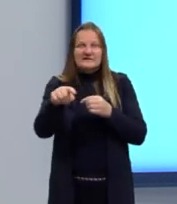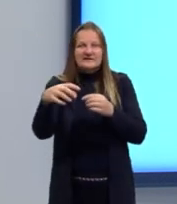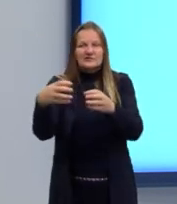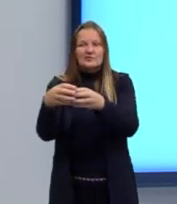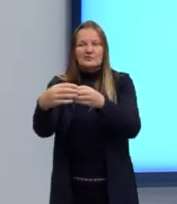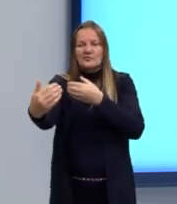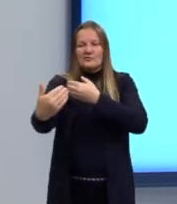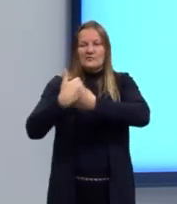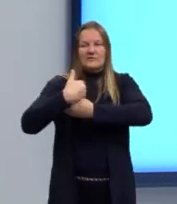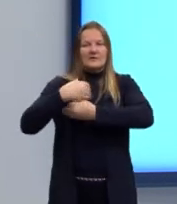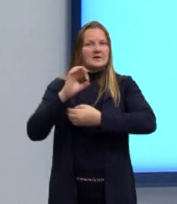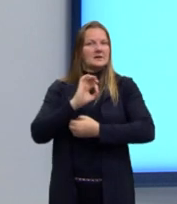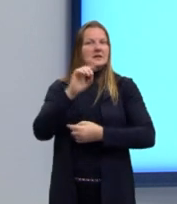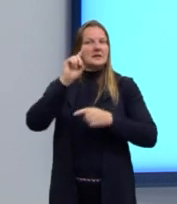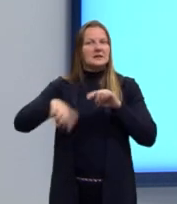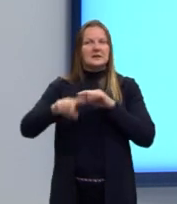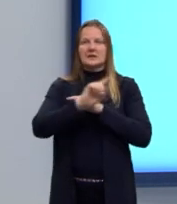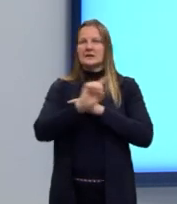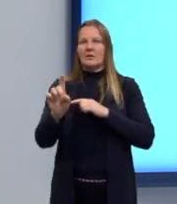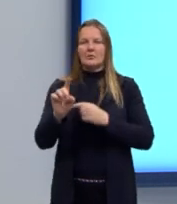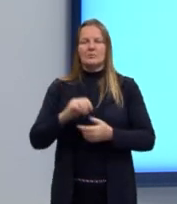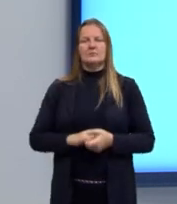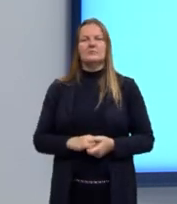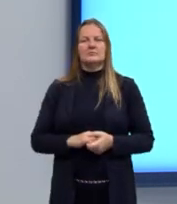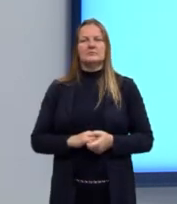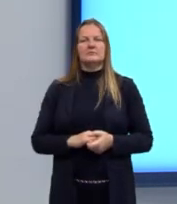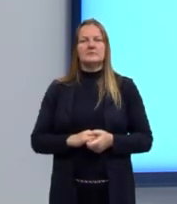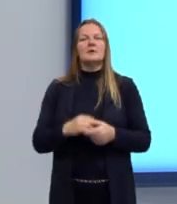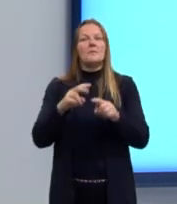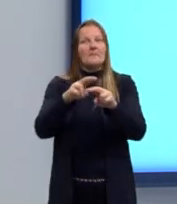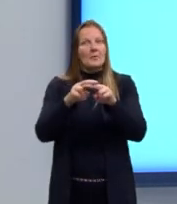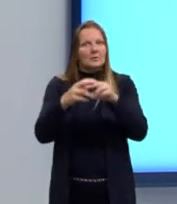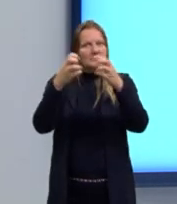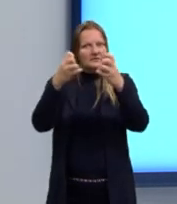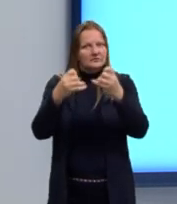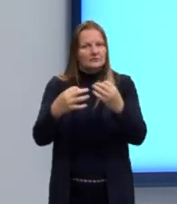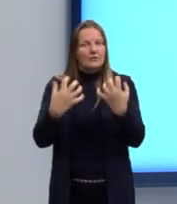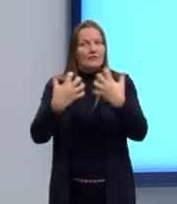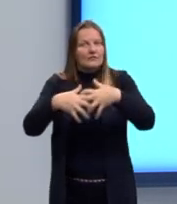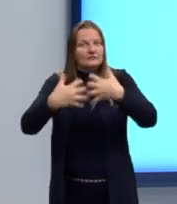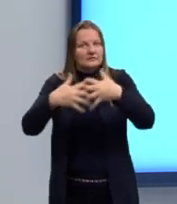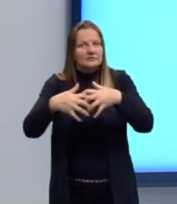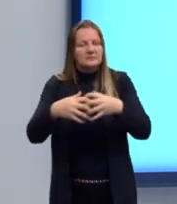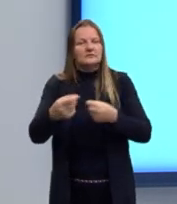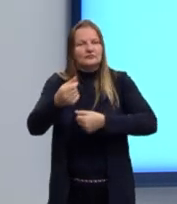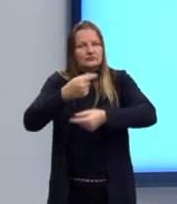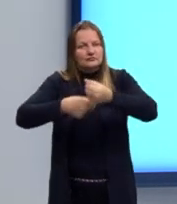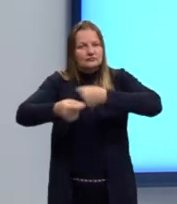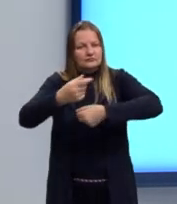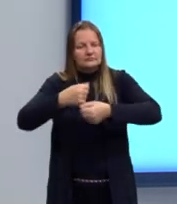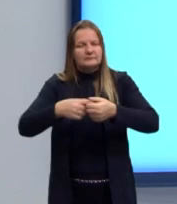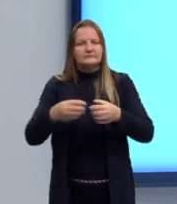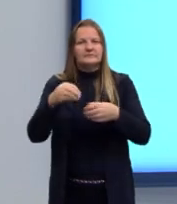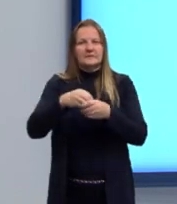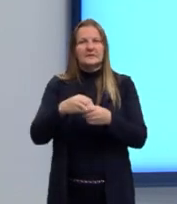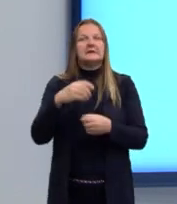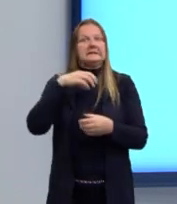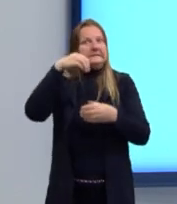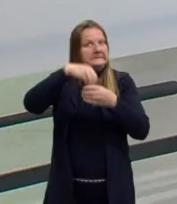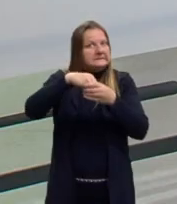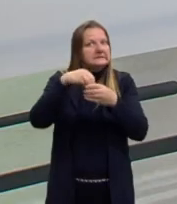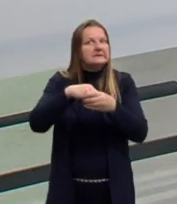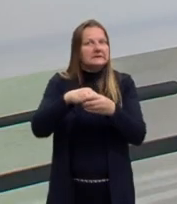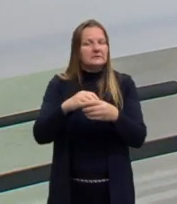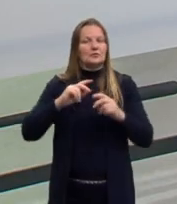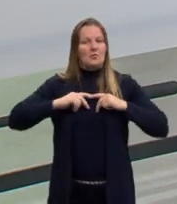pessoas entrarem né então é esse mercado especulativo e como ele funciona uma ótima questão para tá dentro ali